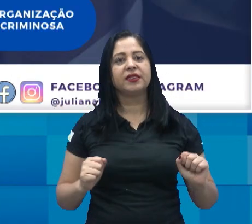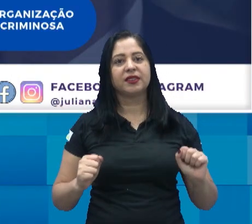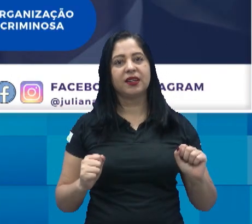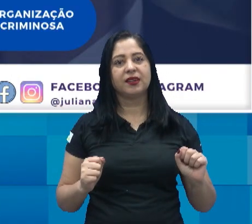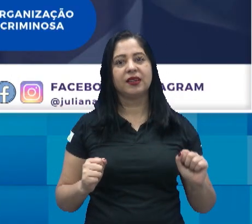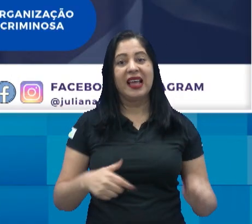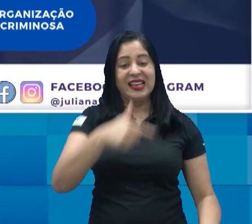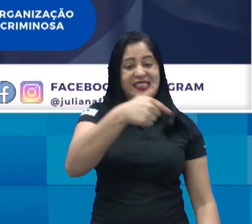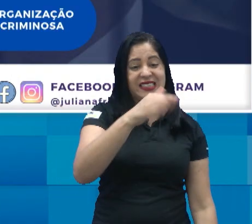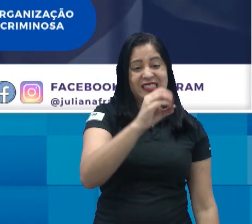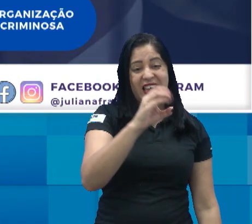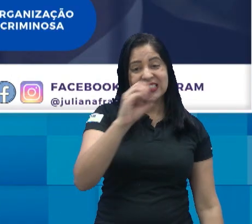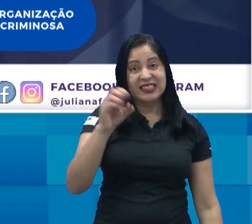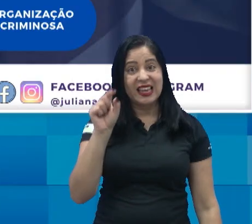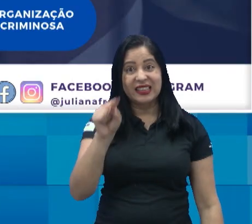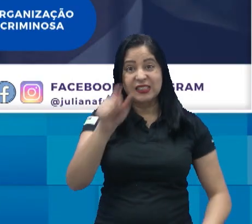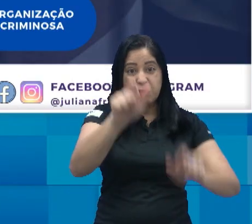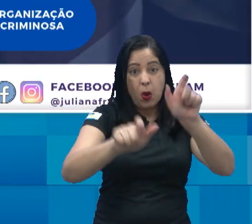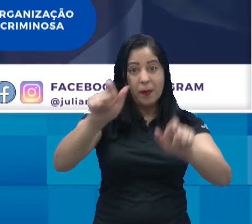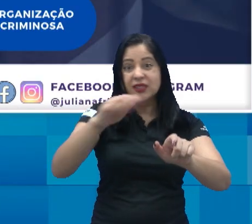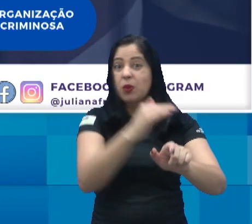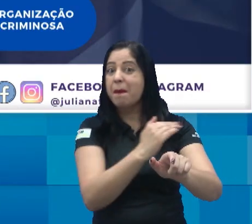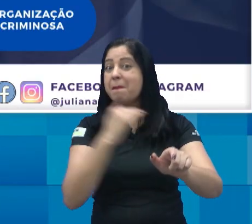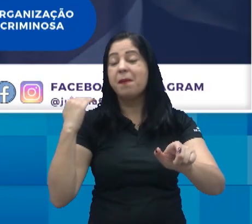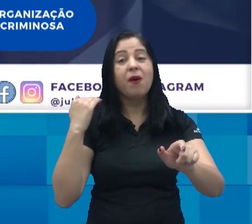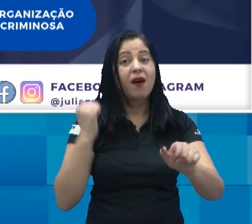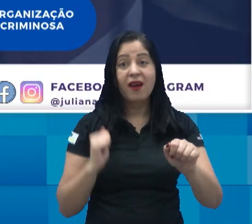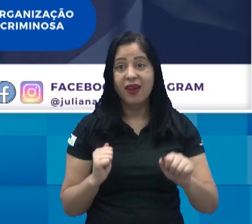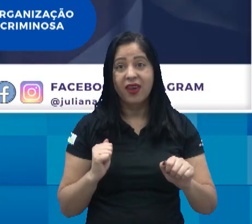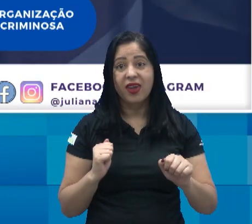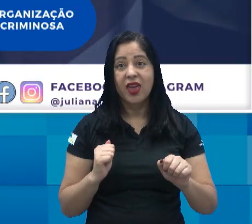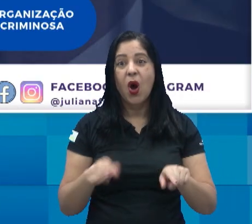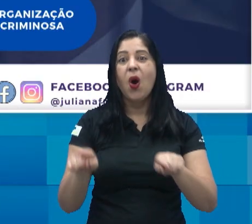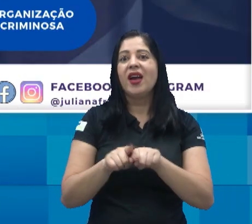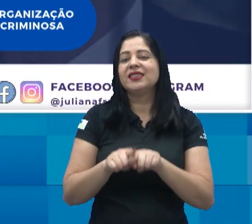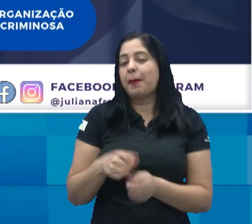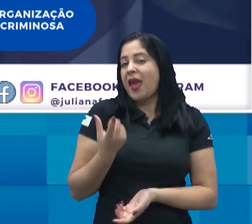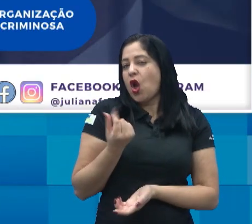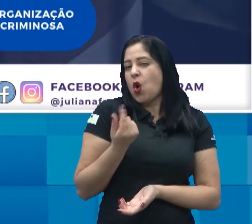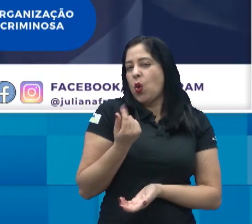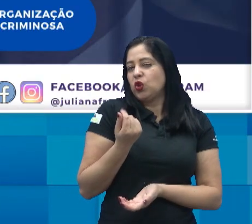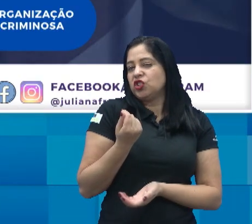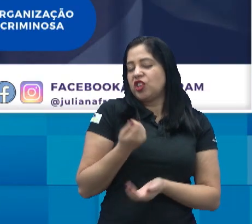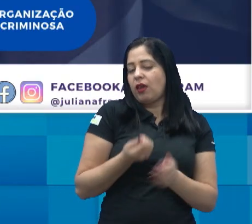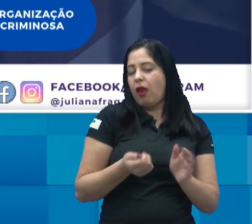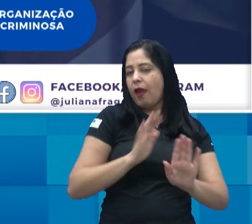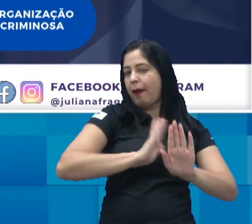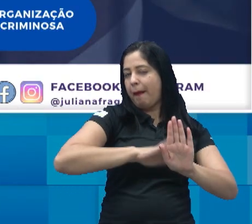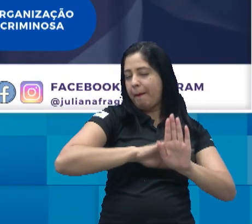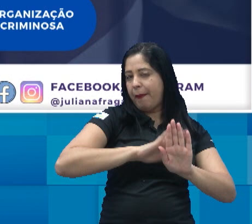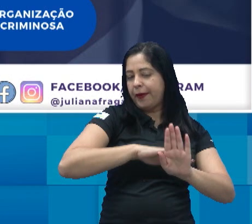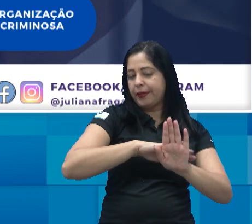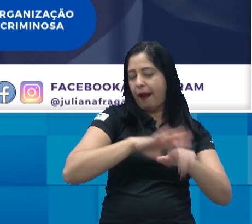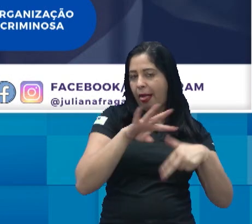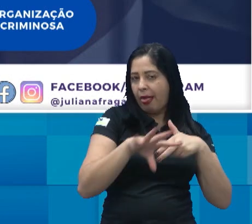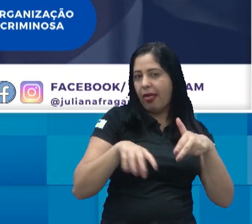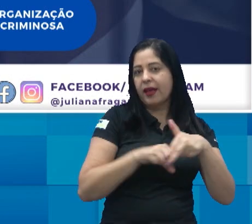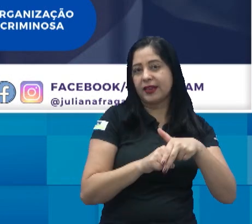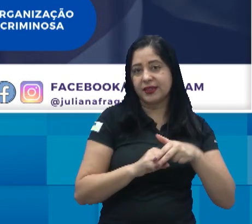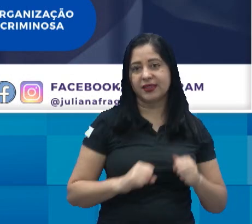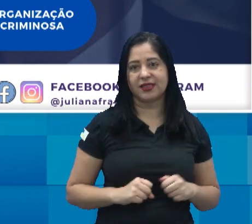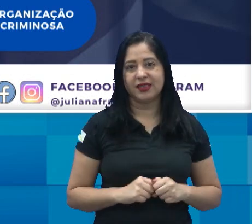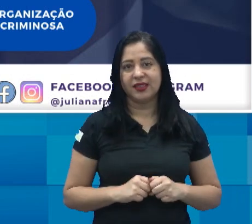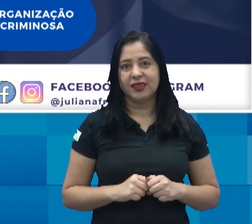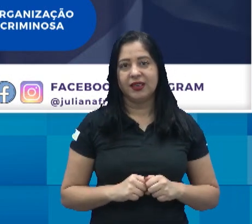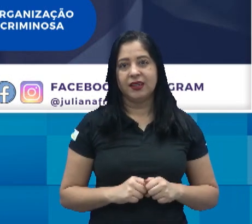700 mil mortes na pandemia, rachadinhas, cartão corporativo e sigilo de 100 anos,